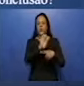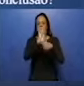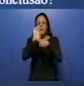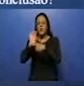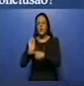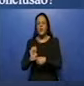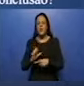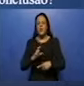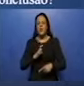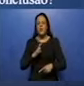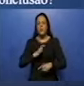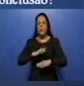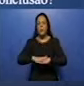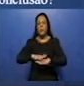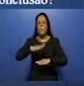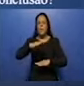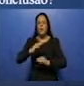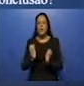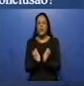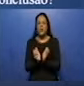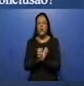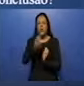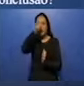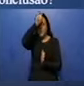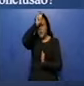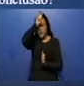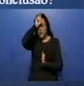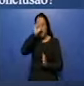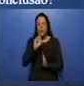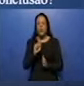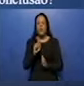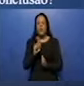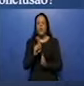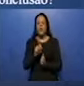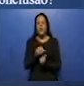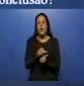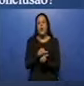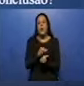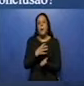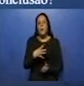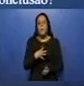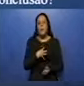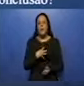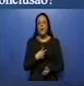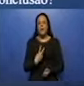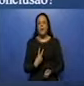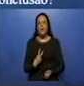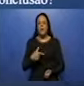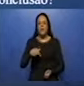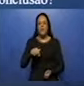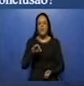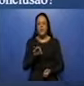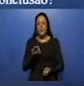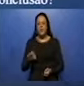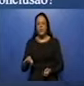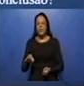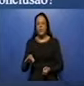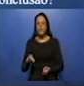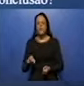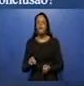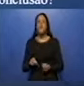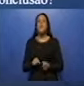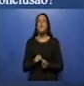os maiores rebanho eram a Bahia, 27% do rebanho nacional, e Pernambuco,